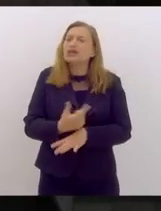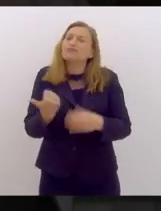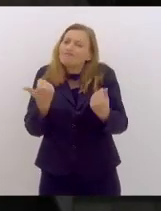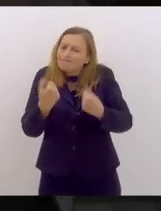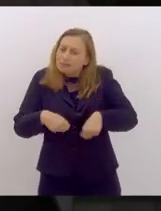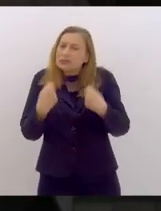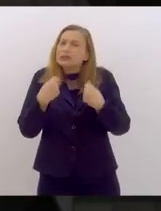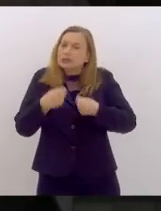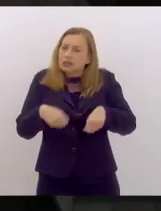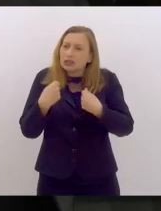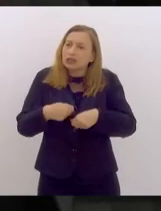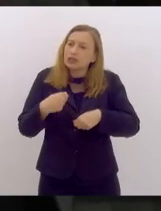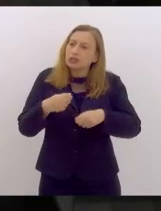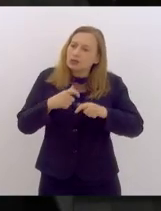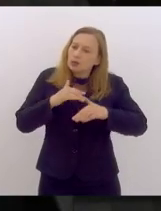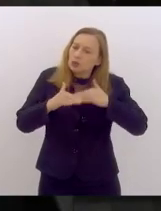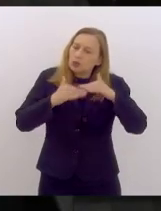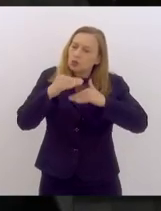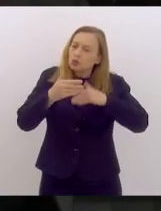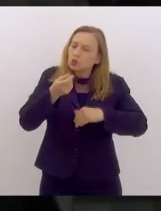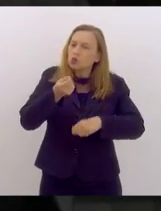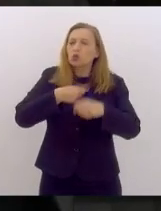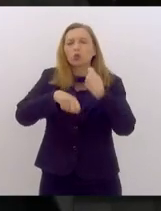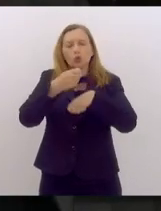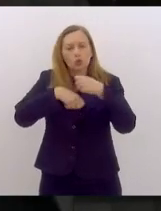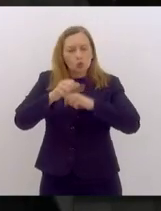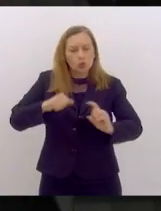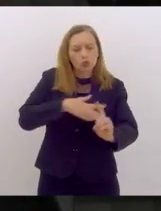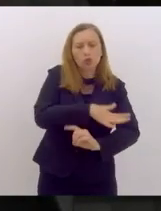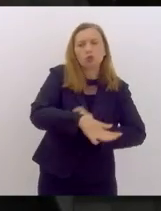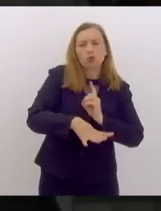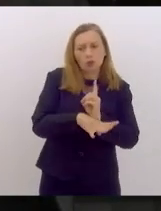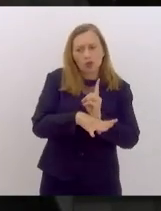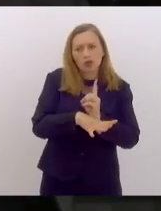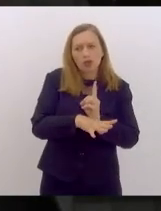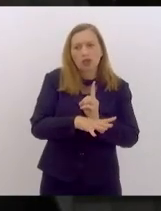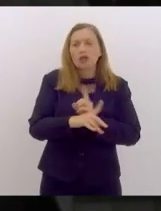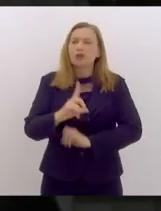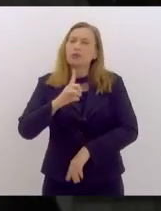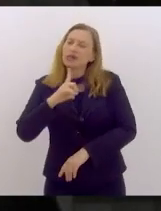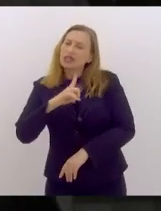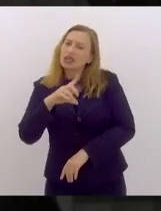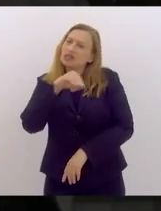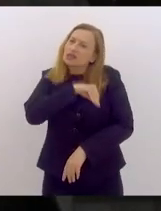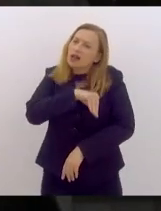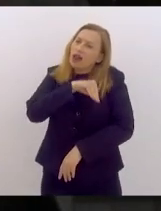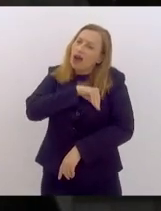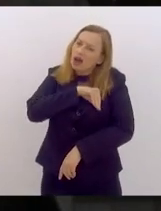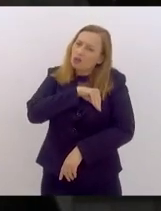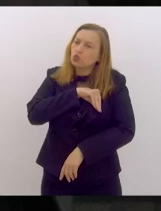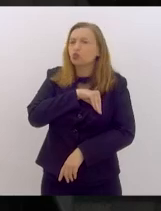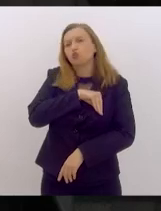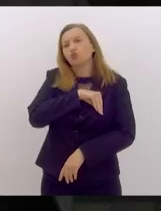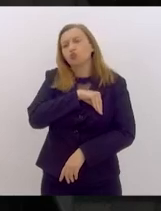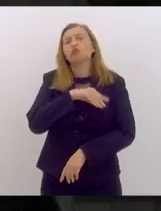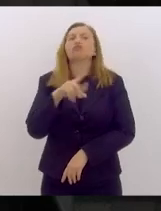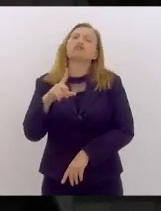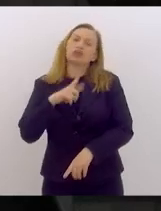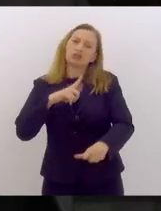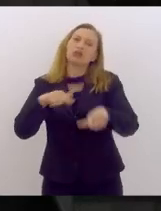é que precisa é ser econômica e socialmente para gerar renda o